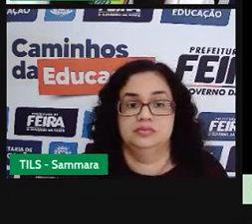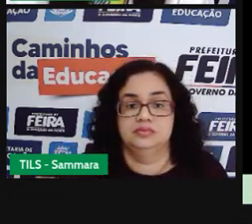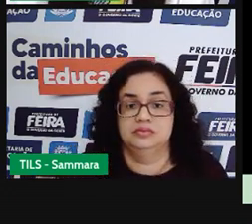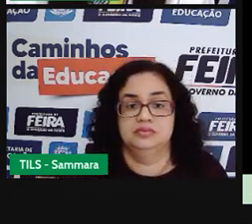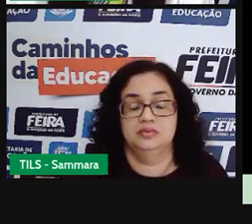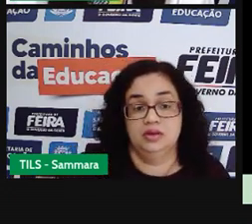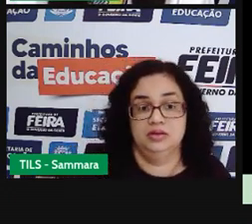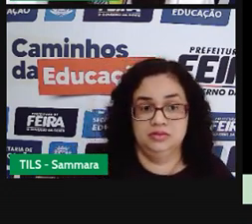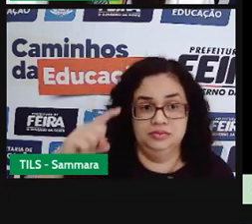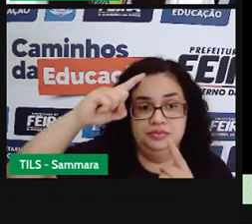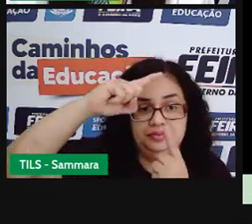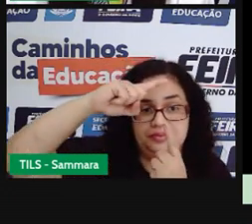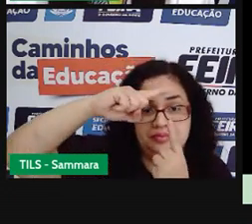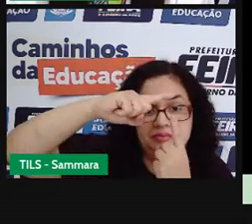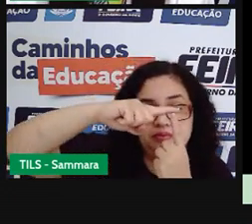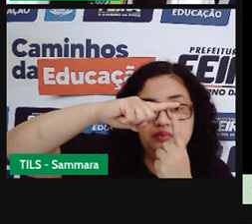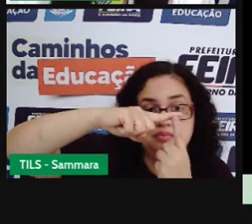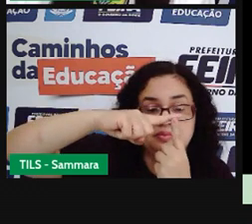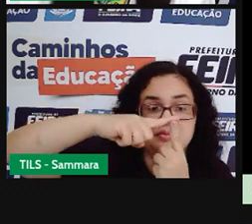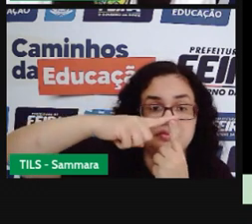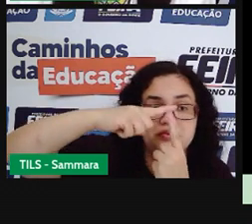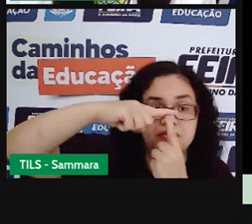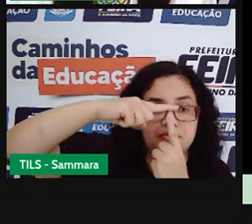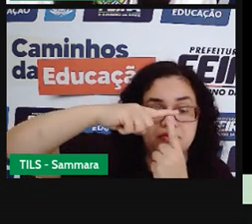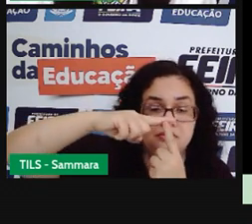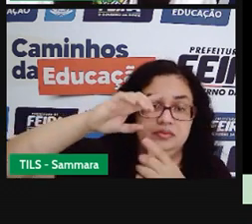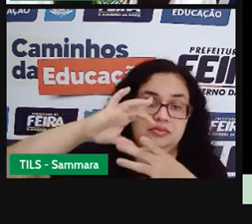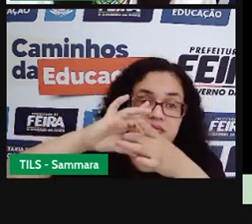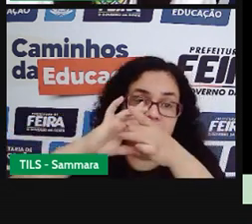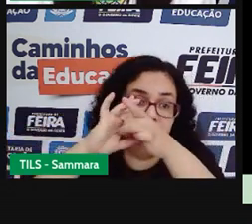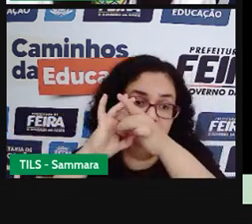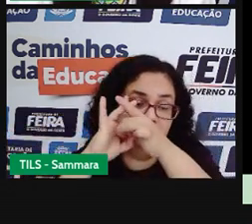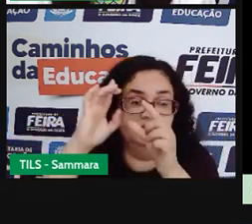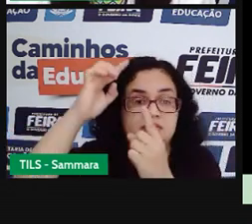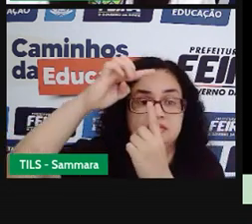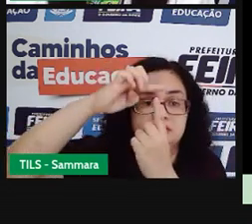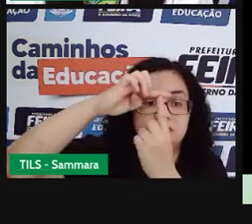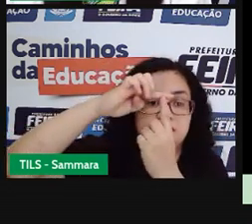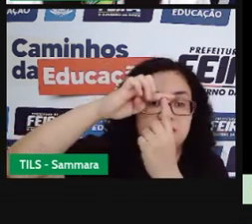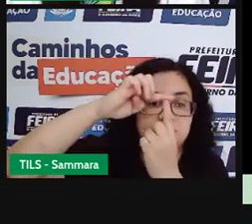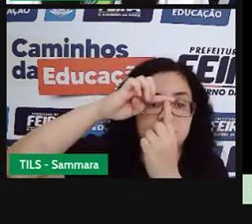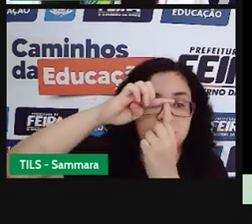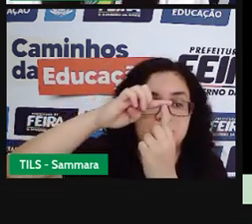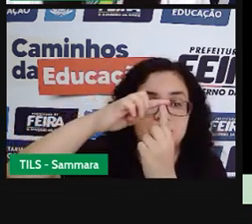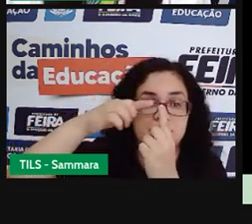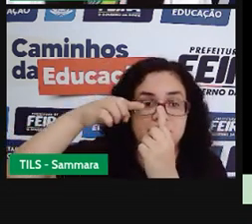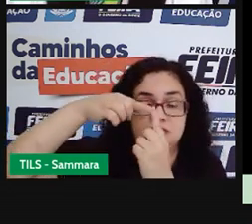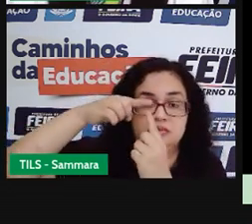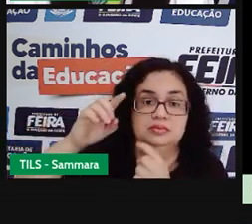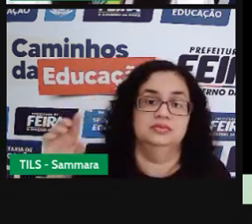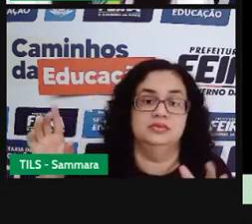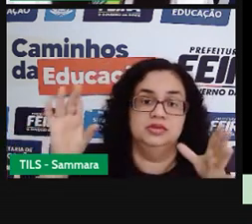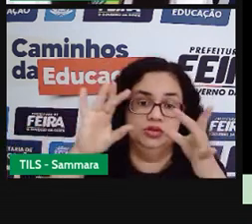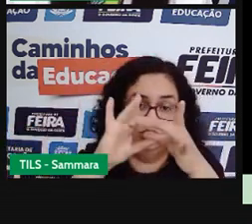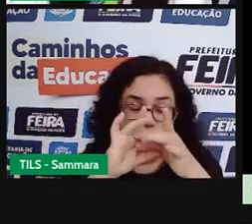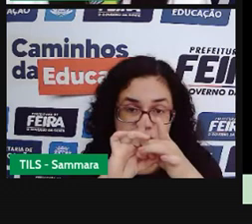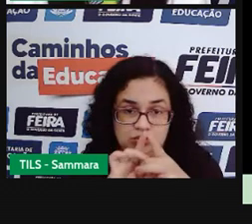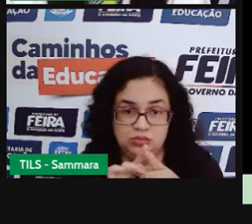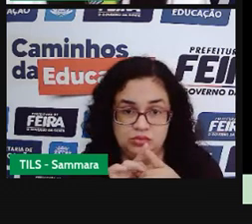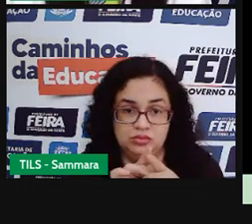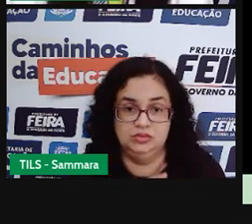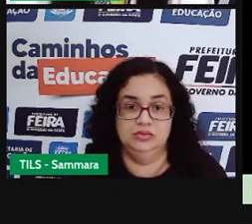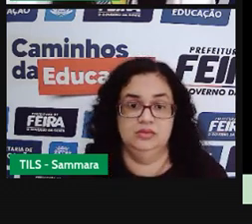correspondem ó a junção todo uma Face Esse junto a Ok então essa ligação entre uma